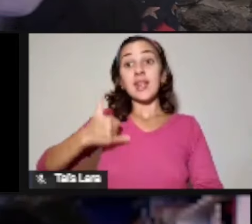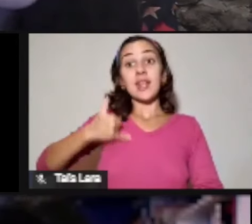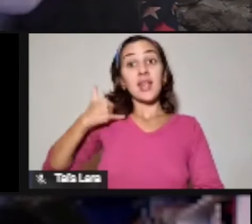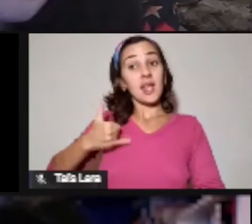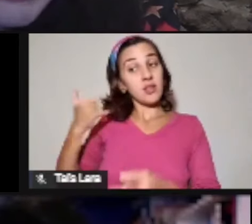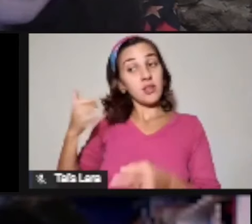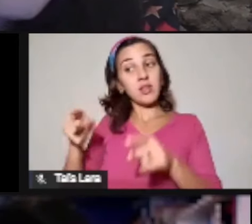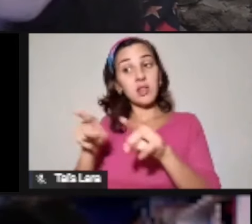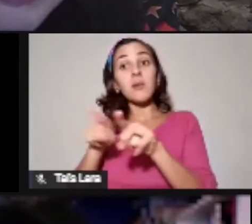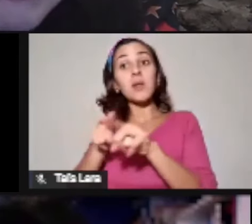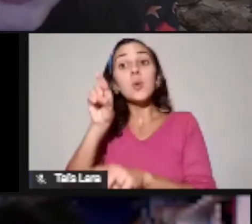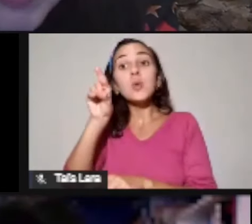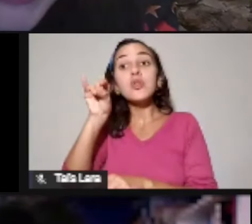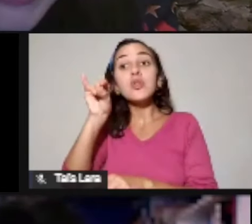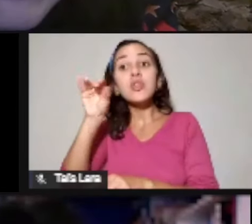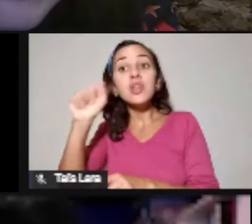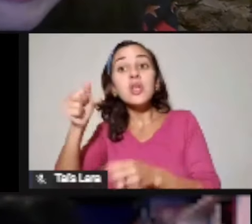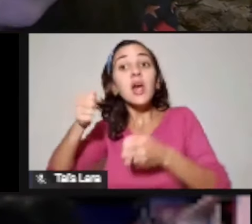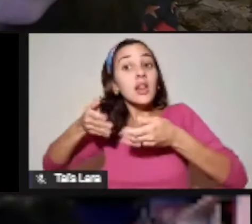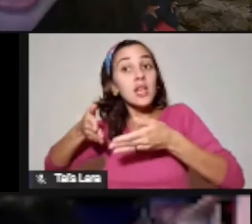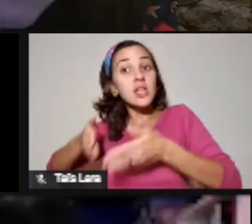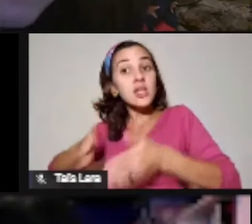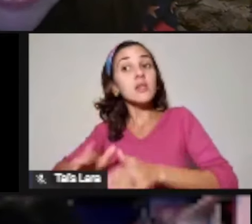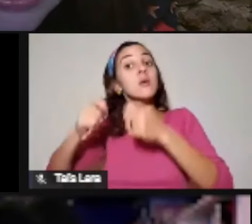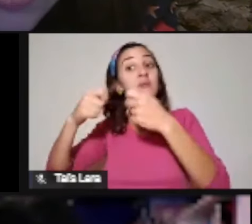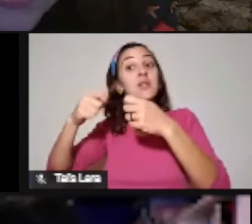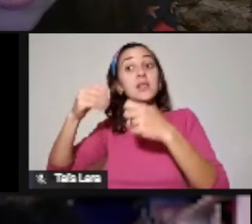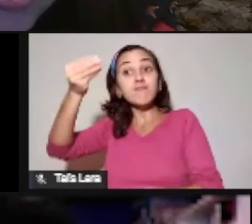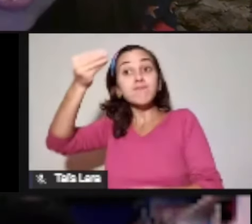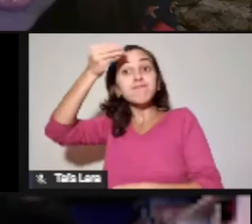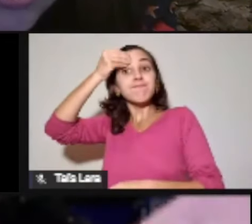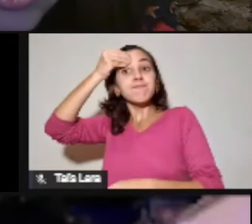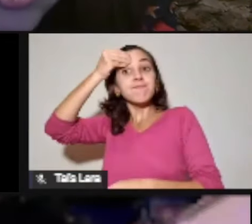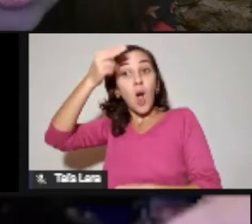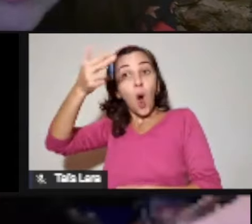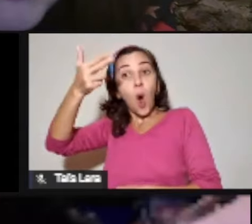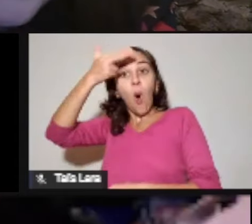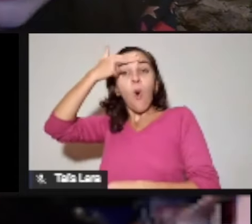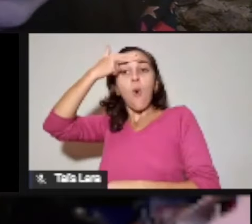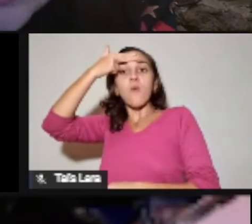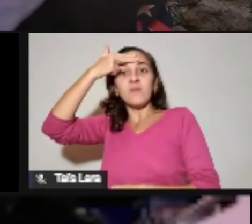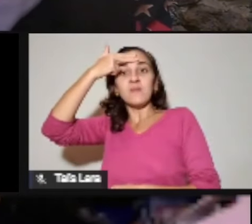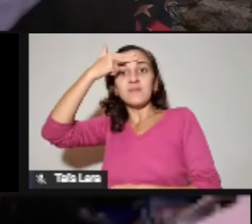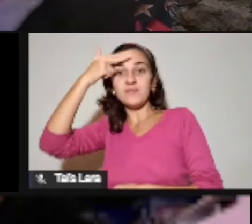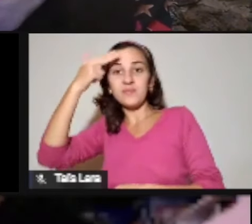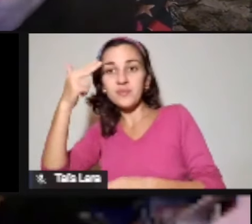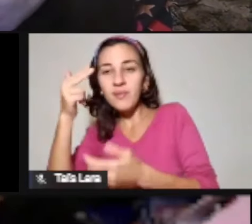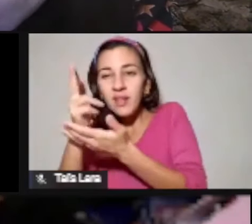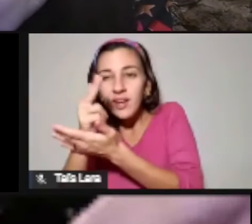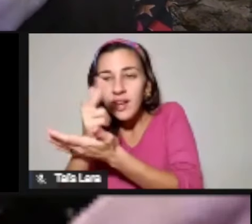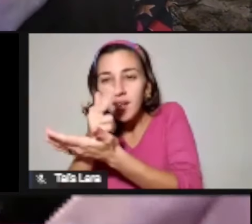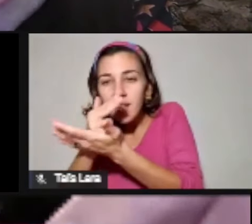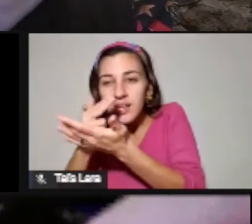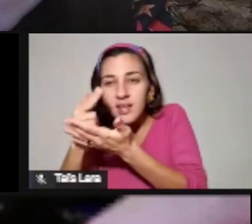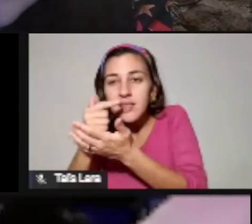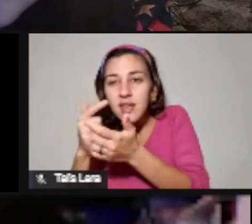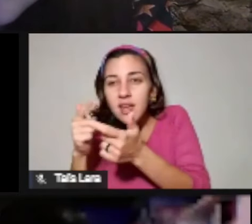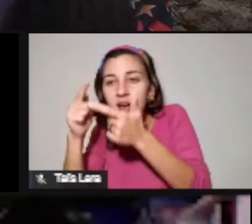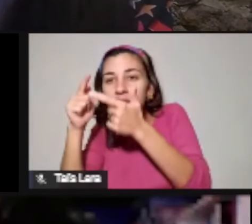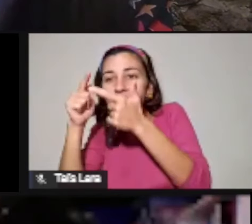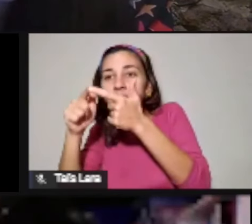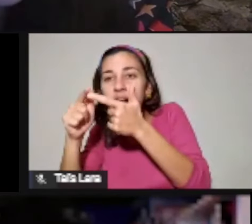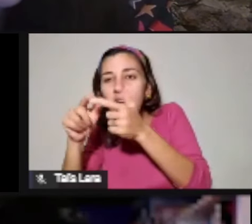denúncia. Aqui nós temos uma casinha e um lápis, que são os Uma coisa, a Carol está falando aqui, é sempre do lado, tá,